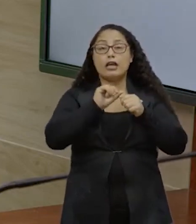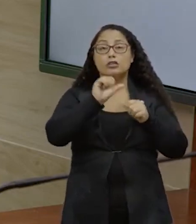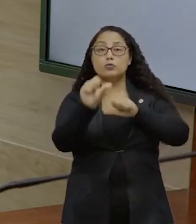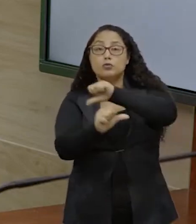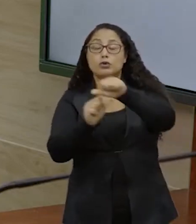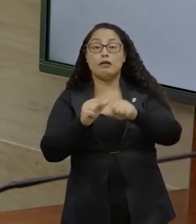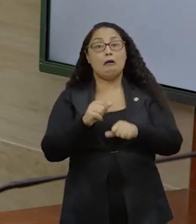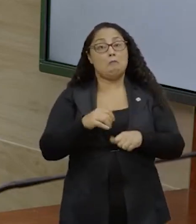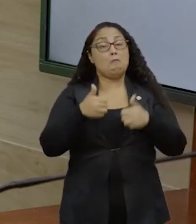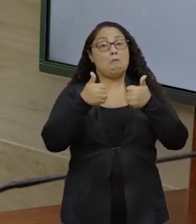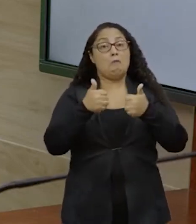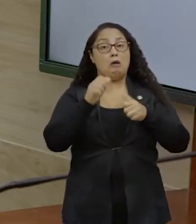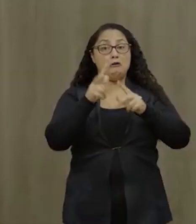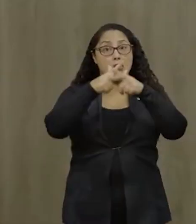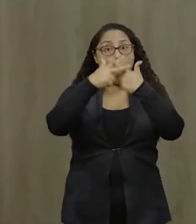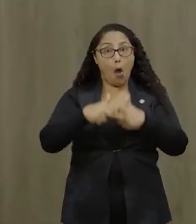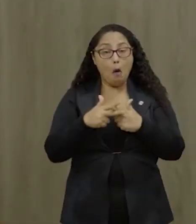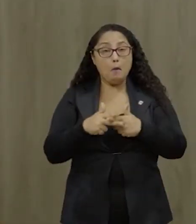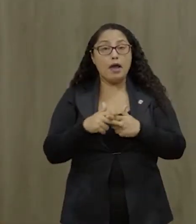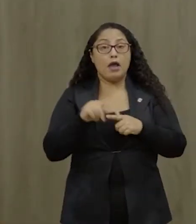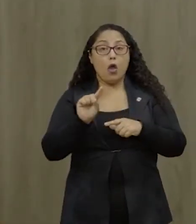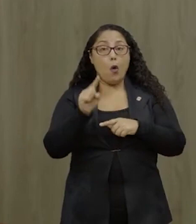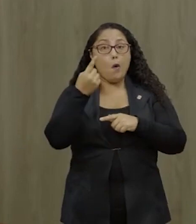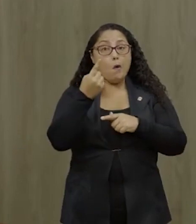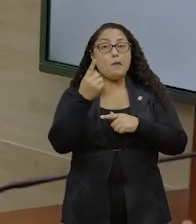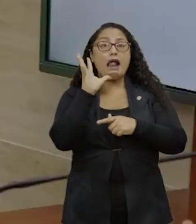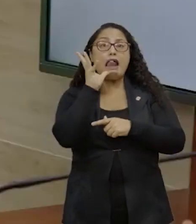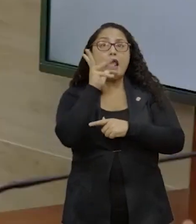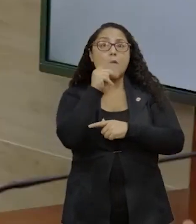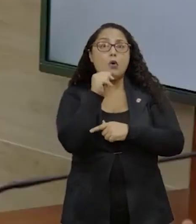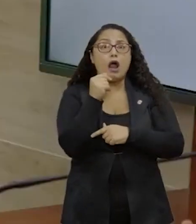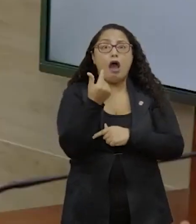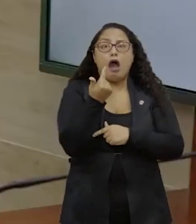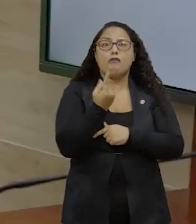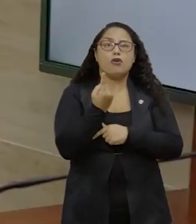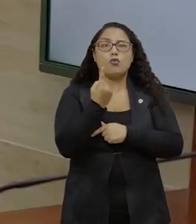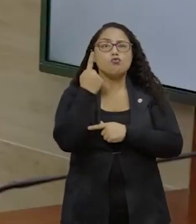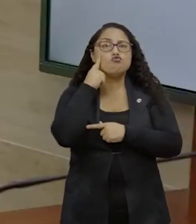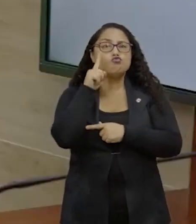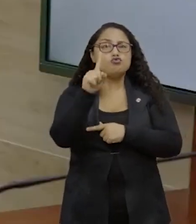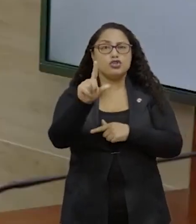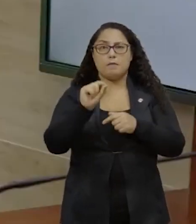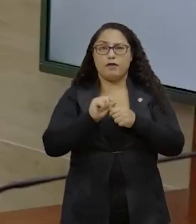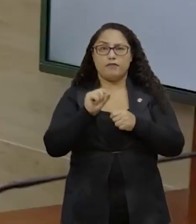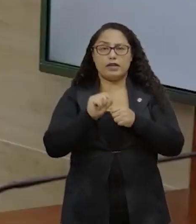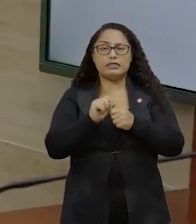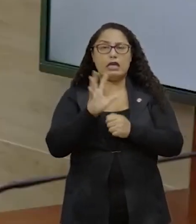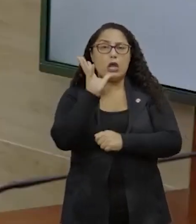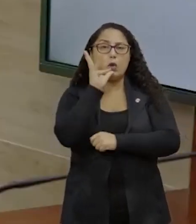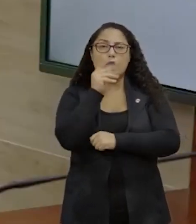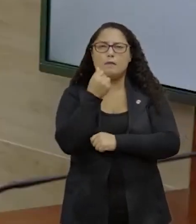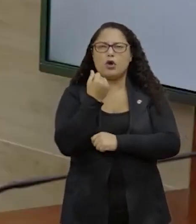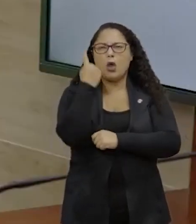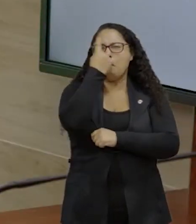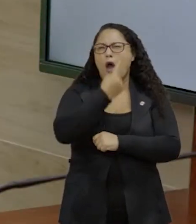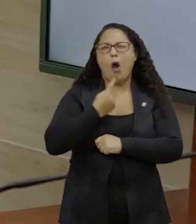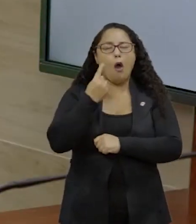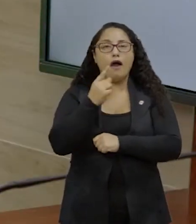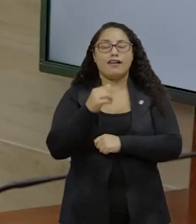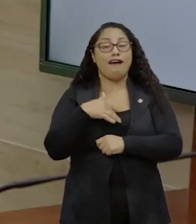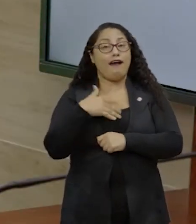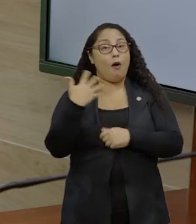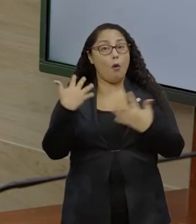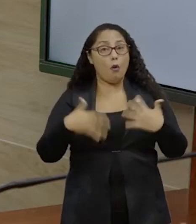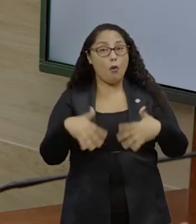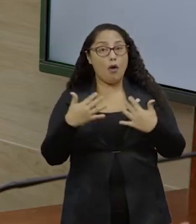Aí, opa, beleza, aí eu fui arrumando. Que demais. Uma tarefa que eu demoraria, sei lá, um dia para fazer, eu demorei 1 hora. Olha